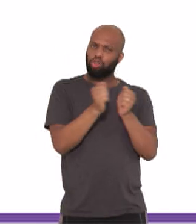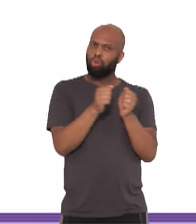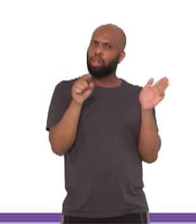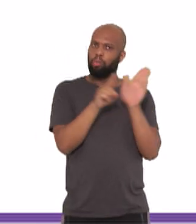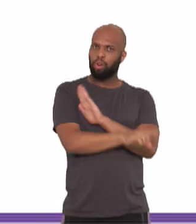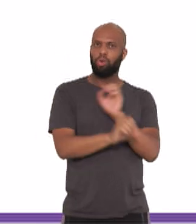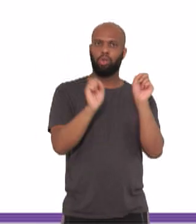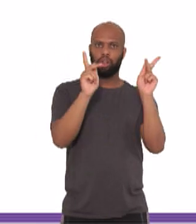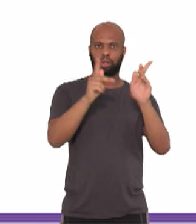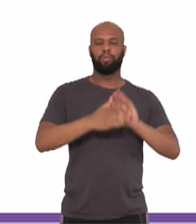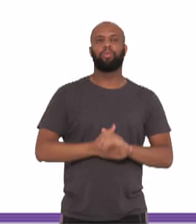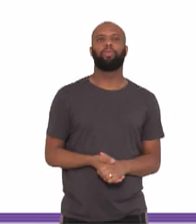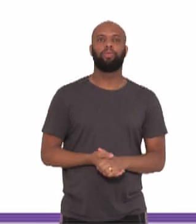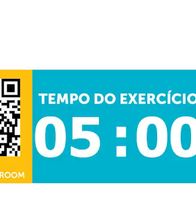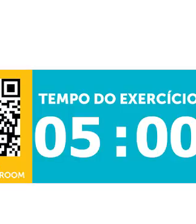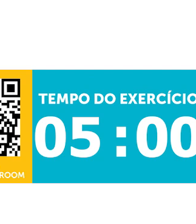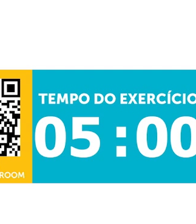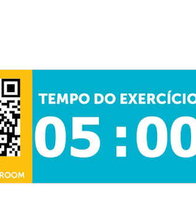exercício. Vamos lá.